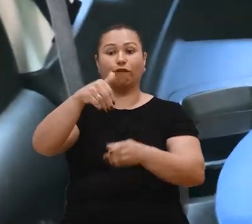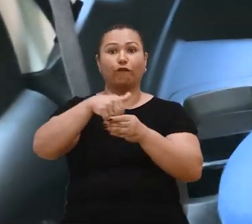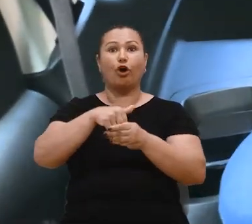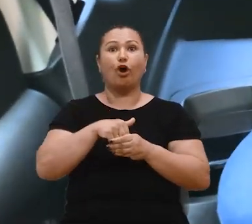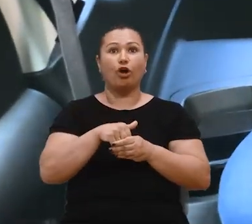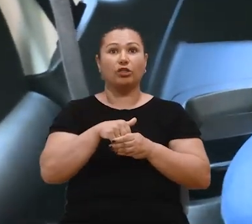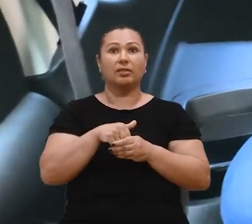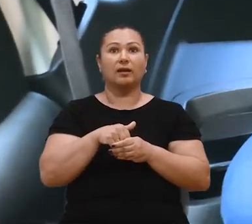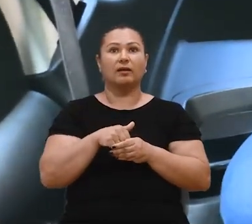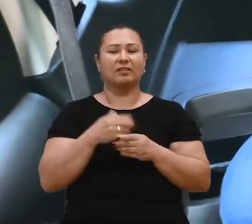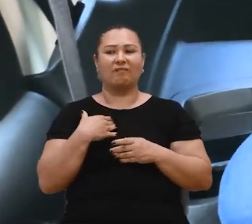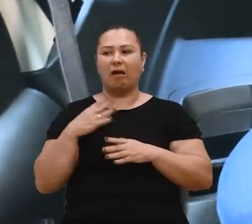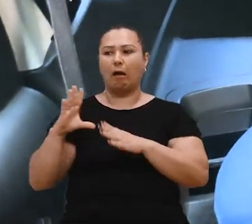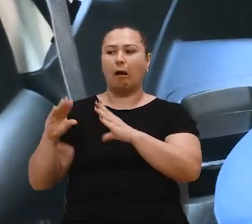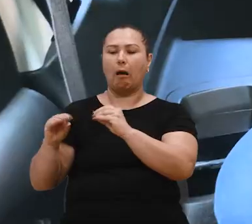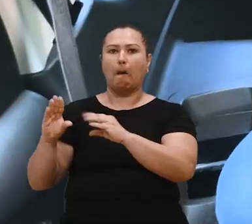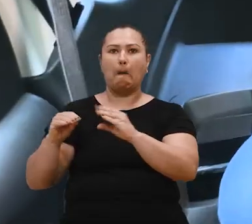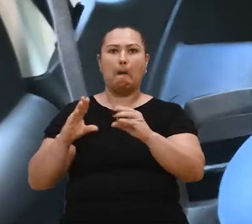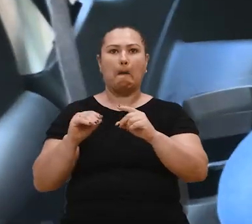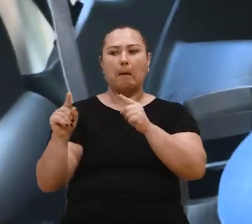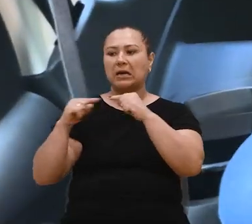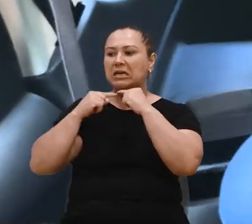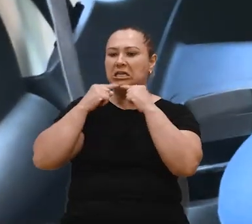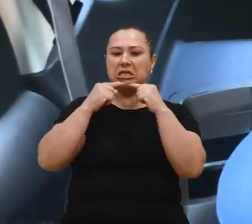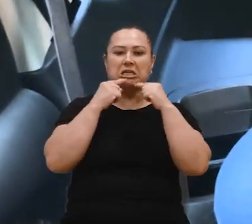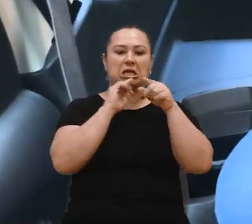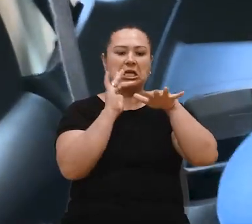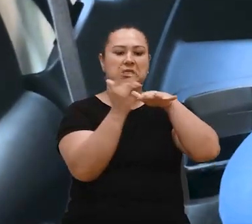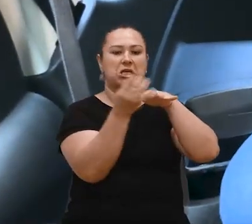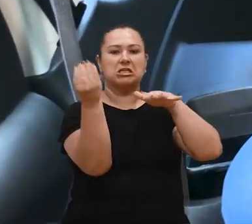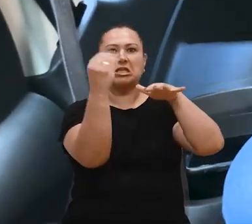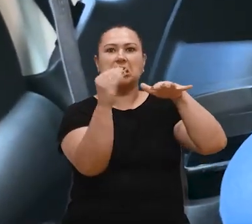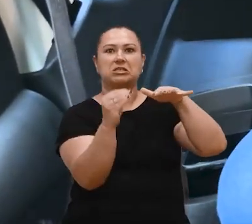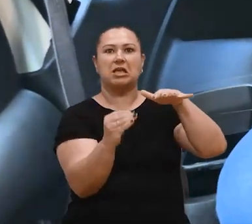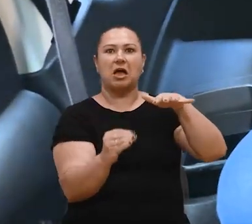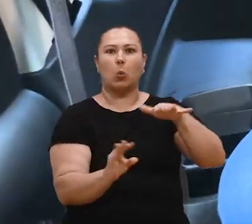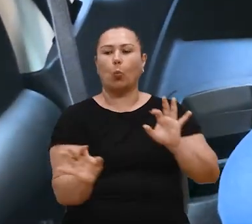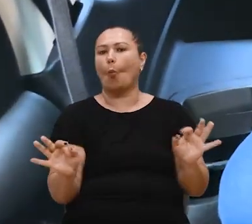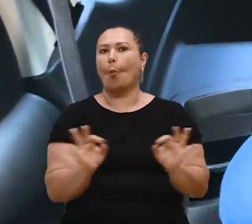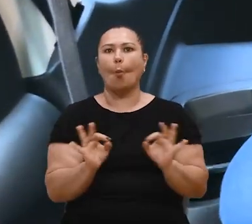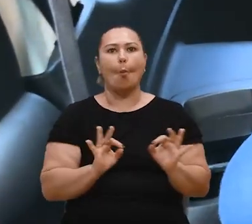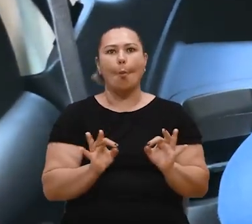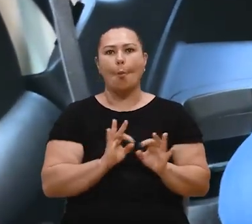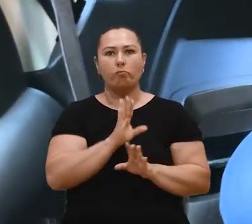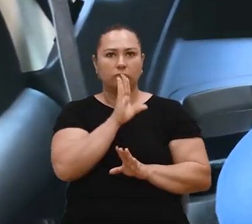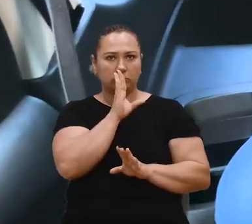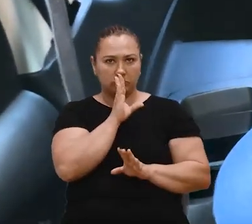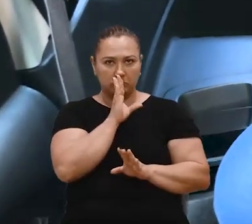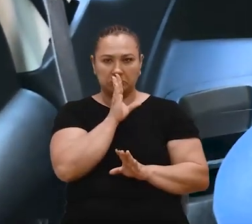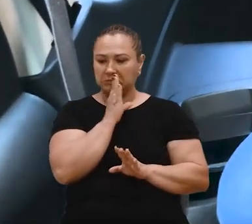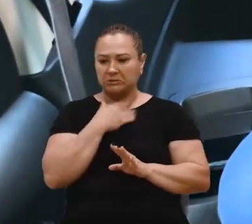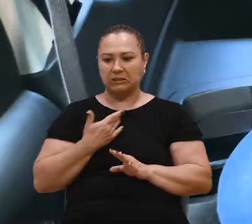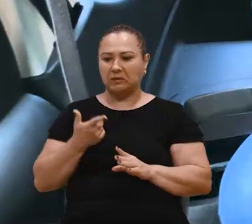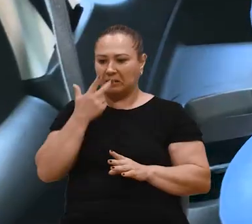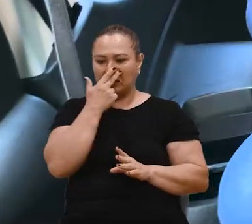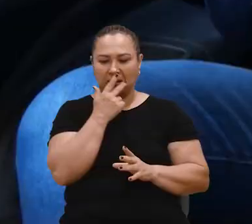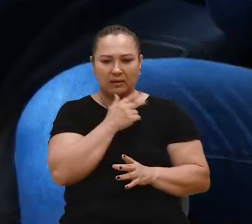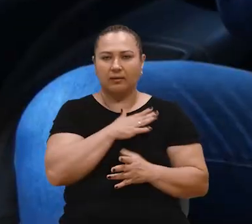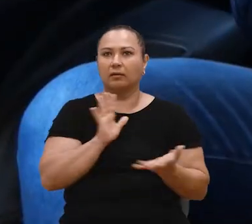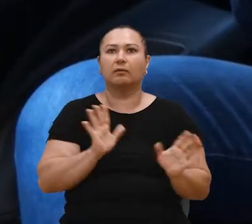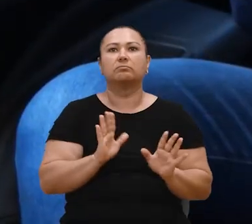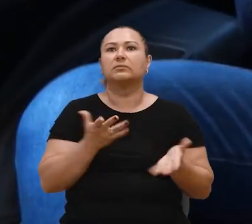fazer comentários críticos nas redes sociais, eles não postam nada, eles não se metem em encrenca porque eles não querem se